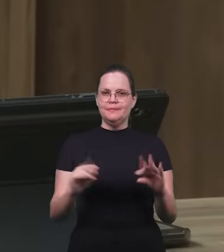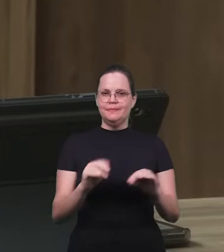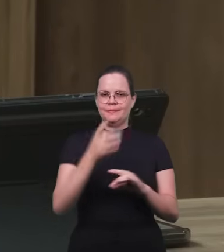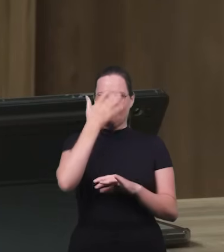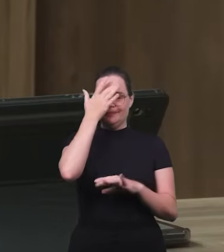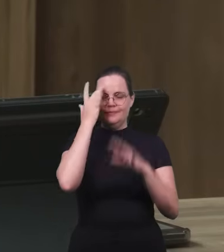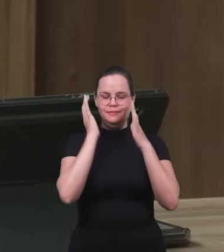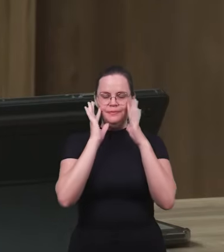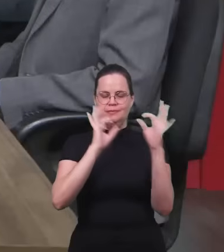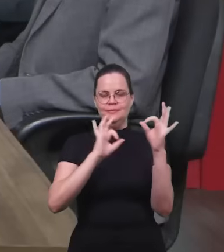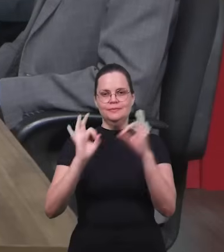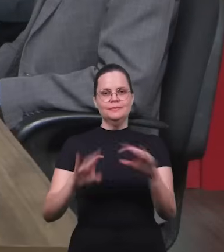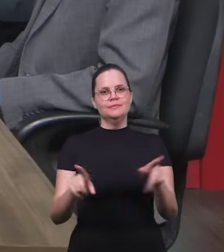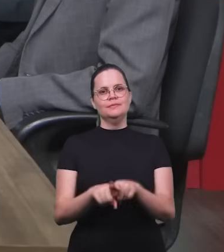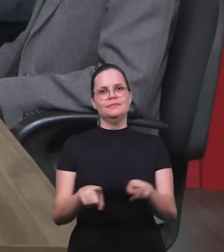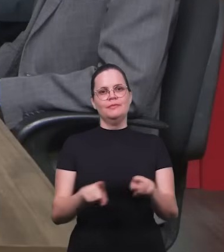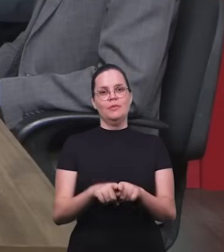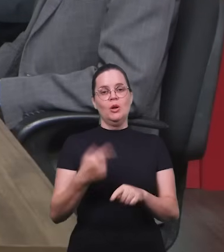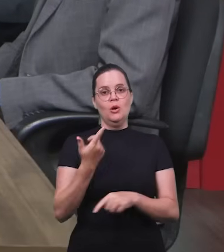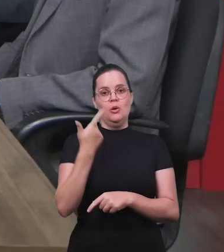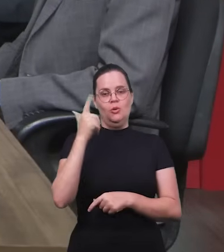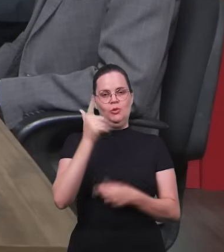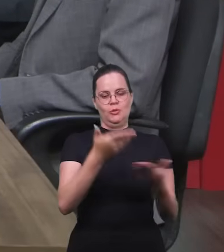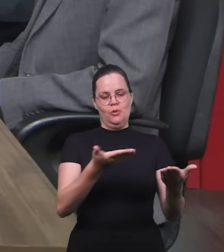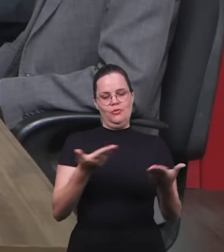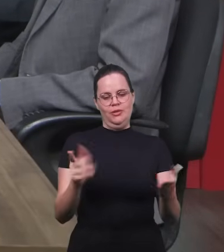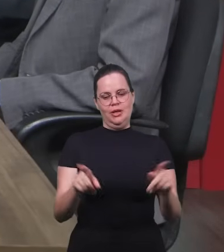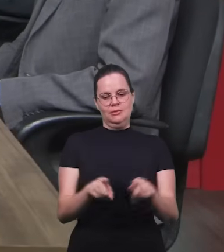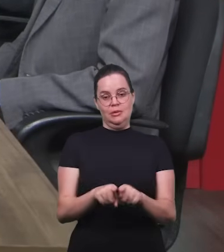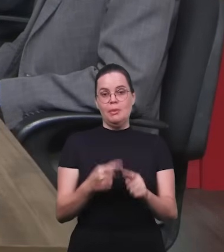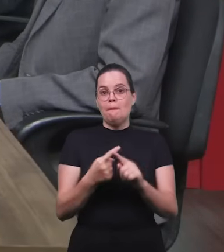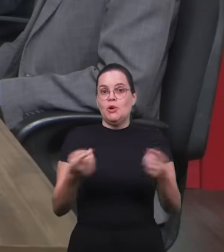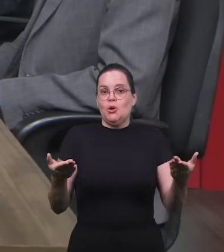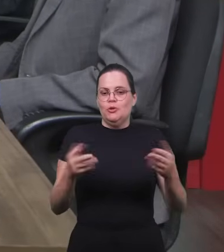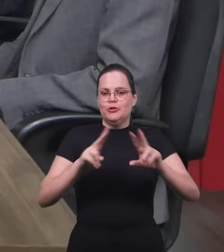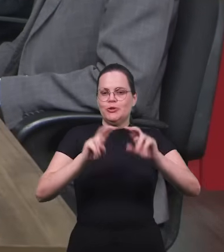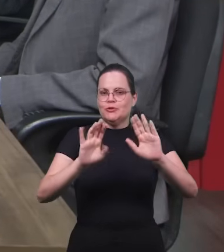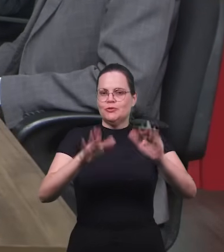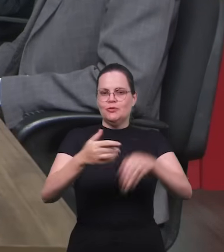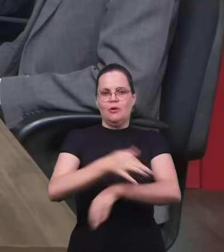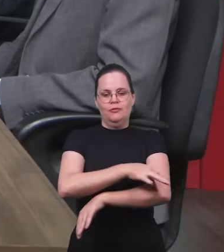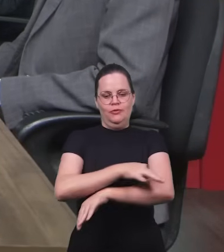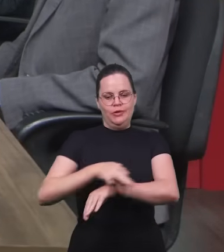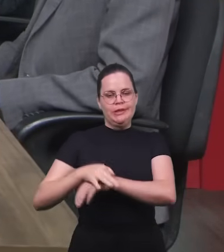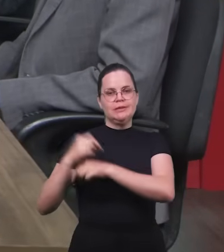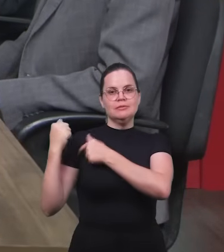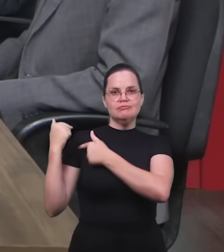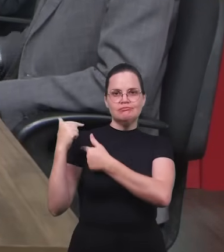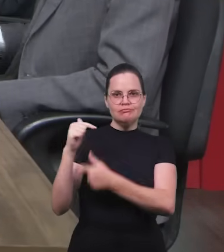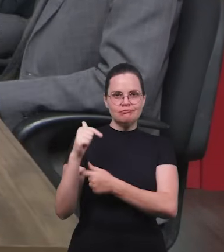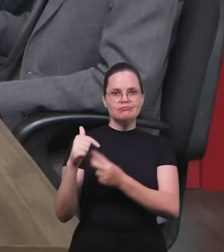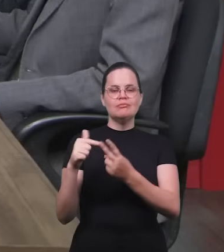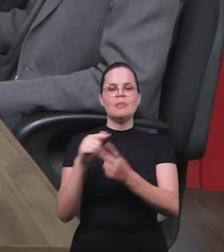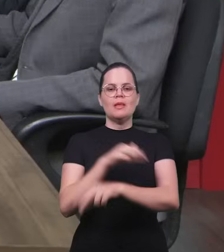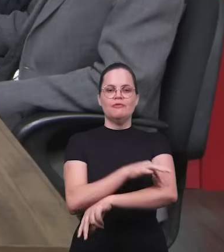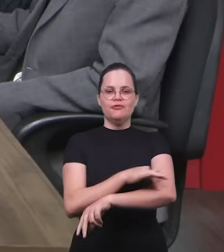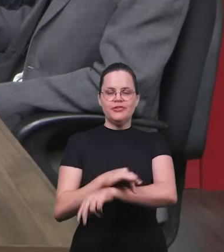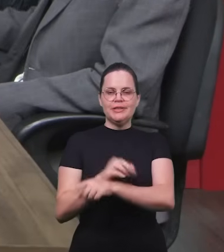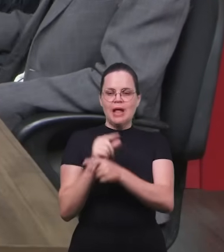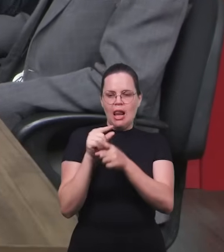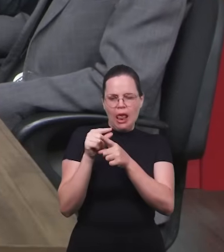acompanhando. Maravilha. Estamos aqui com outro convidado hoje, já que a gente vai falar sobre física clássica, física